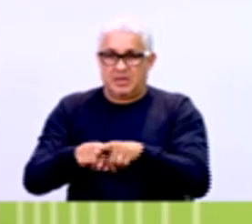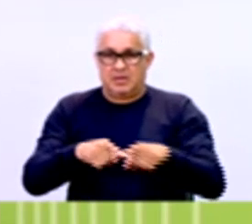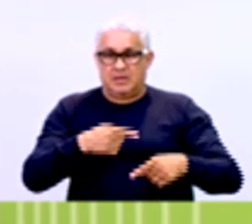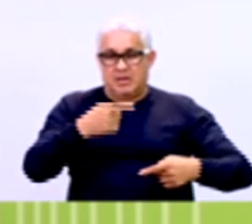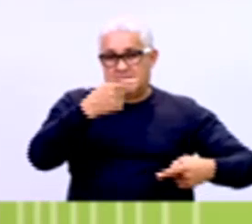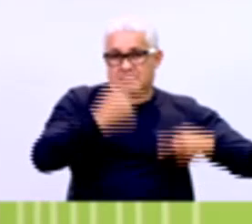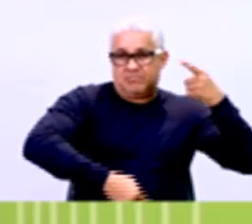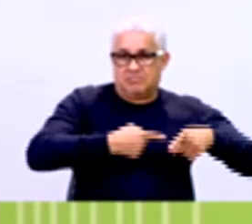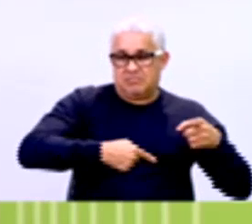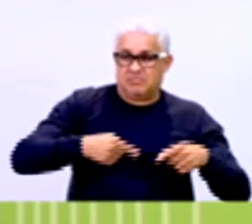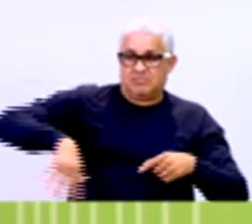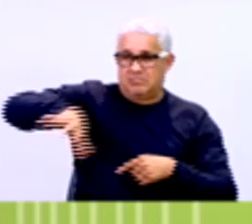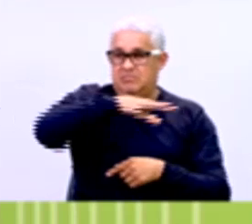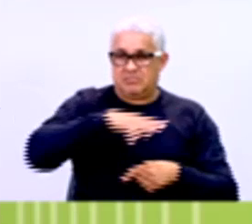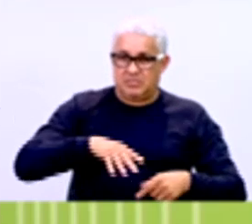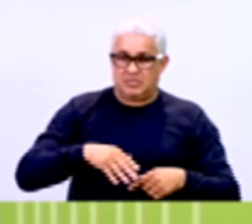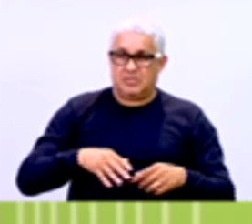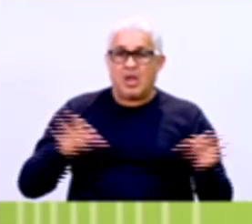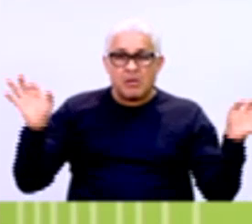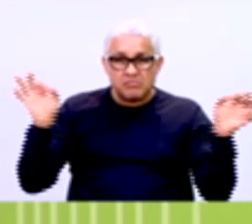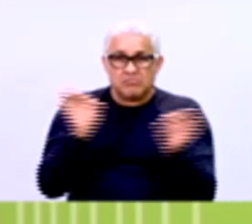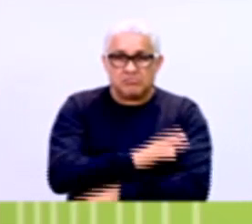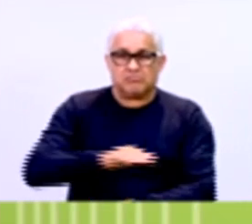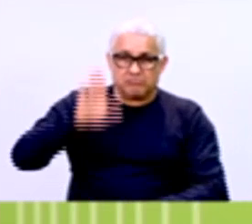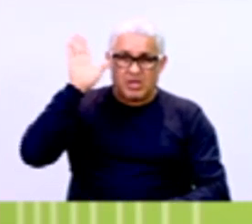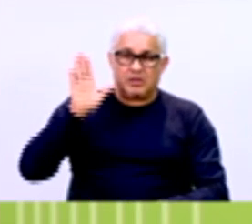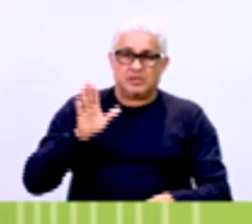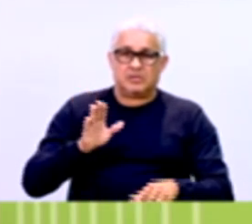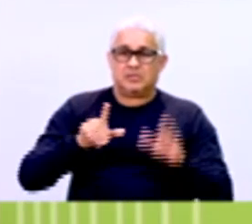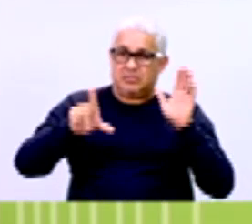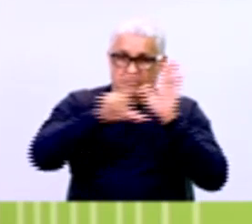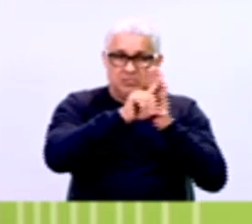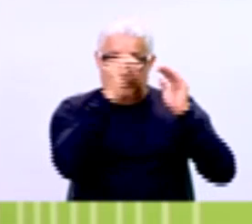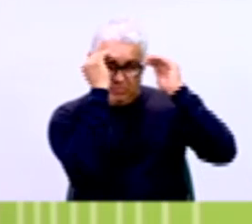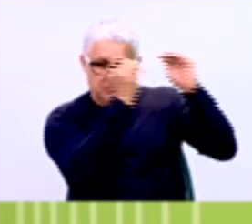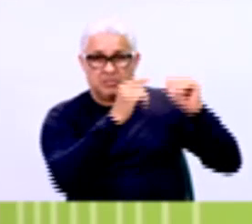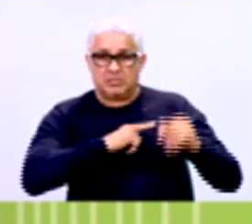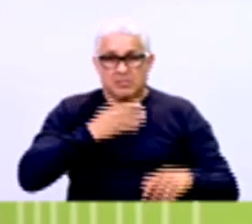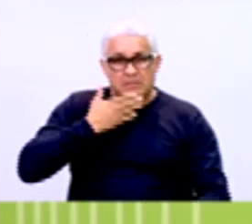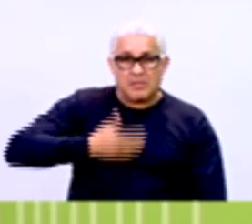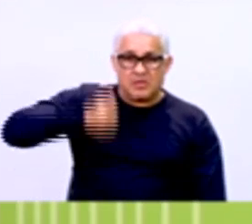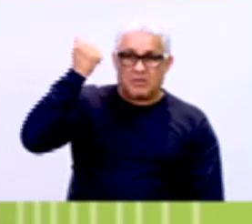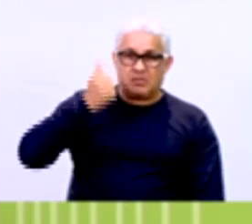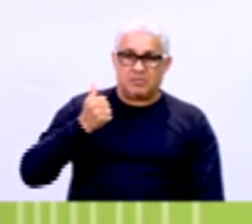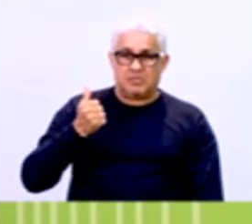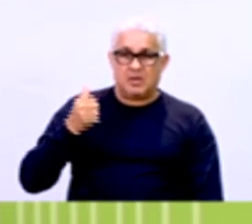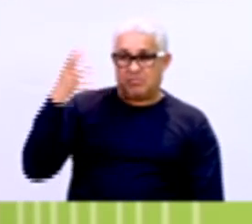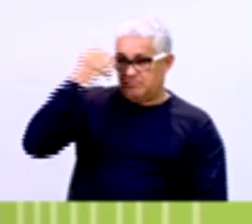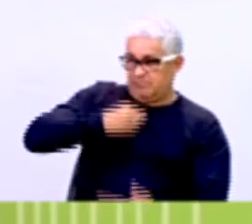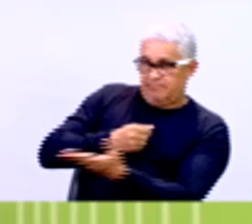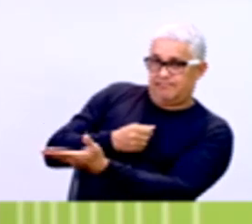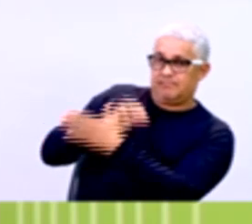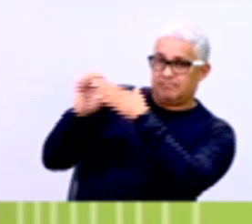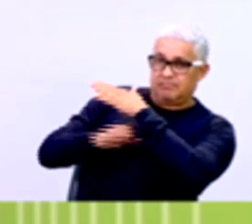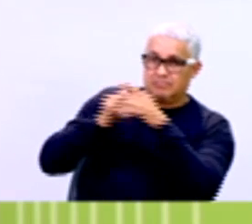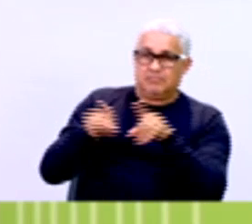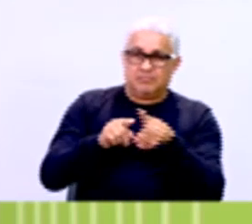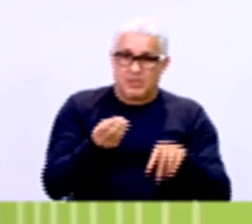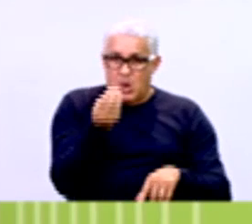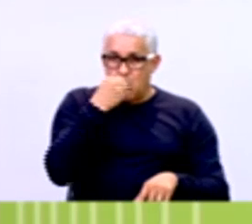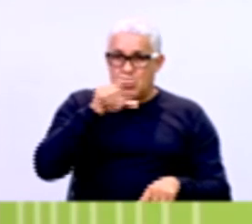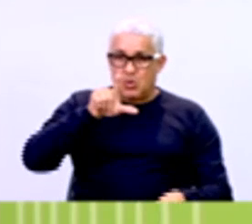as determinações ambientais, não é? Então, com certeza vai estar melhorando a imagem da empresa, vai estar aumentando o lucro dessa